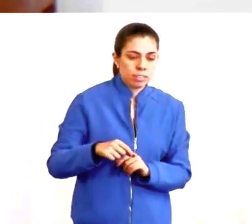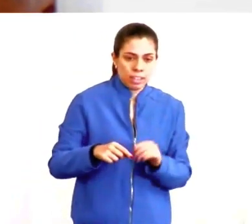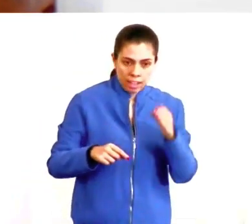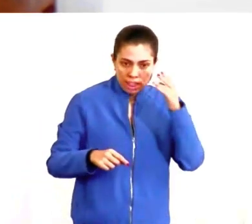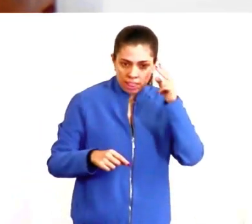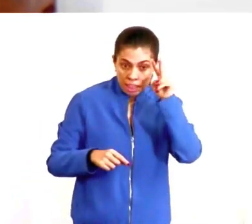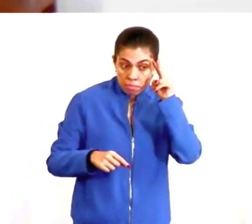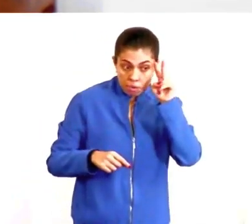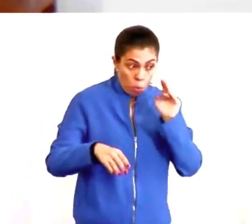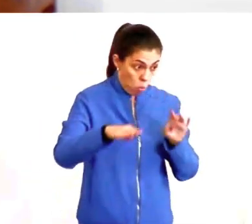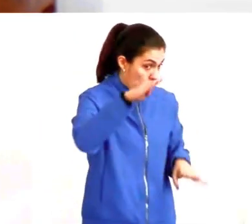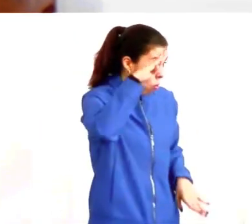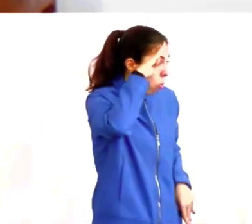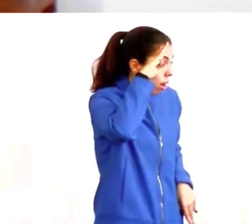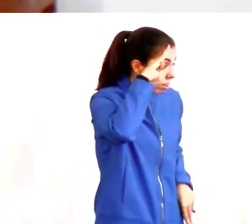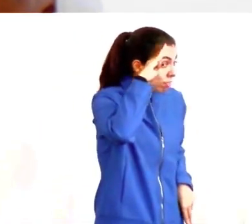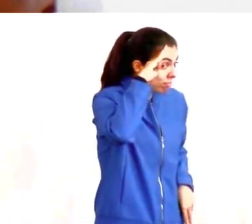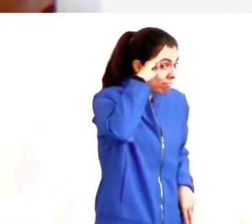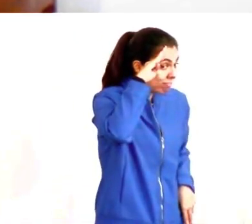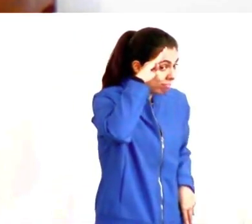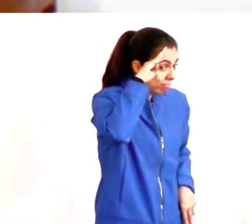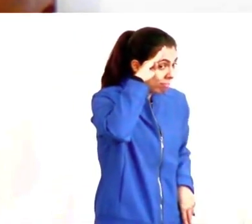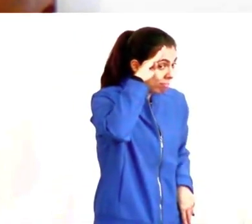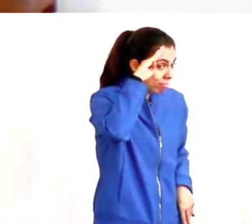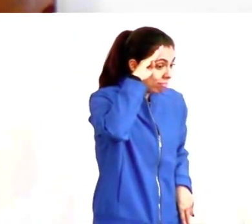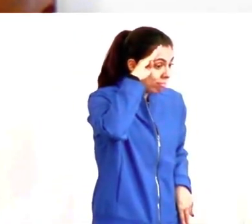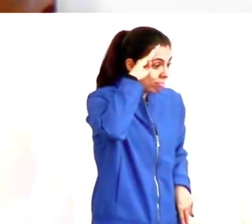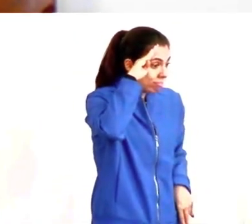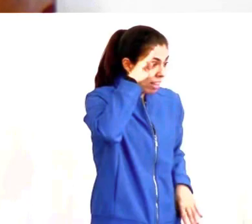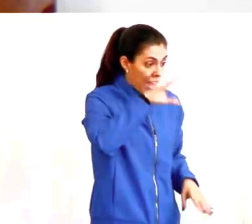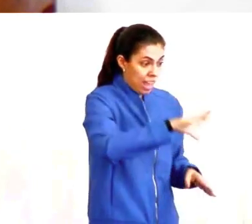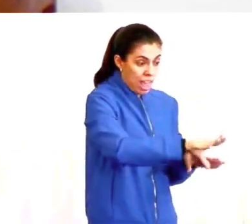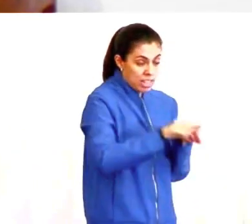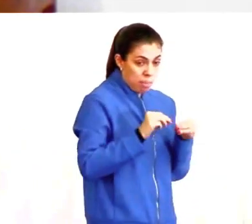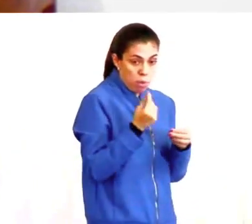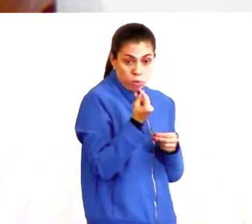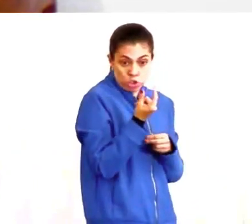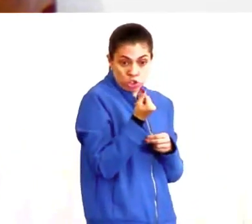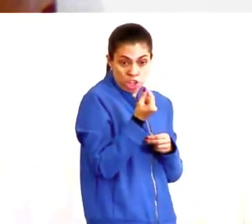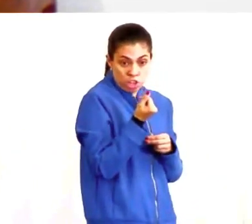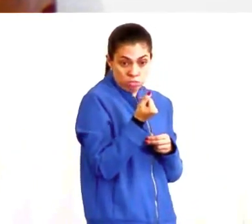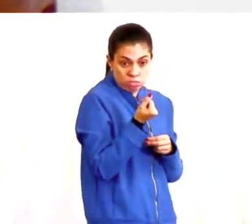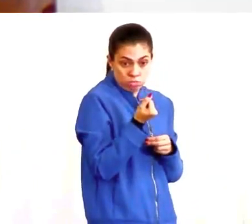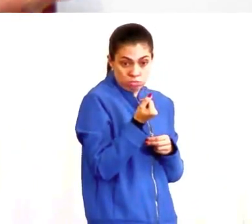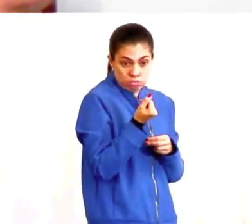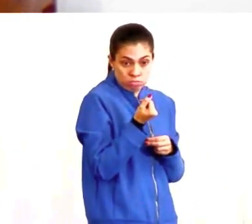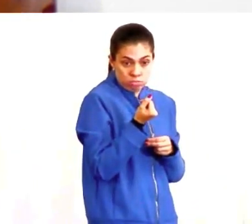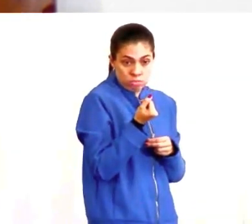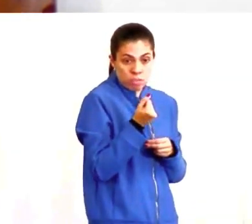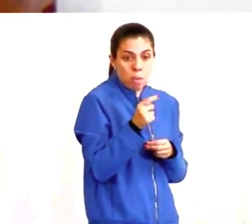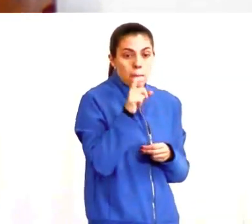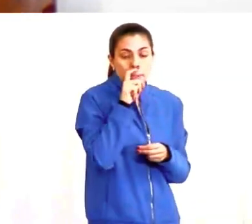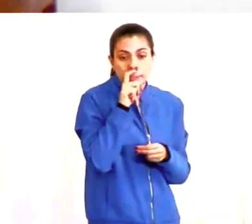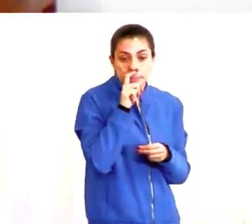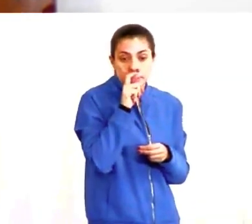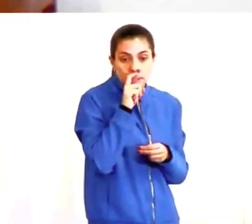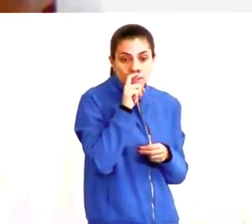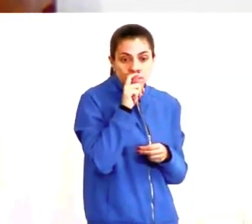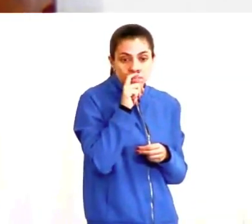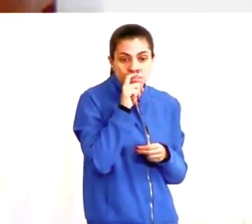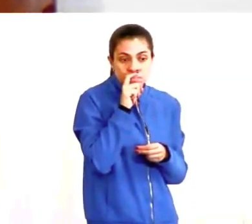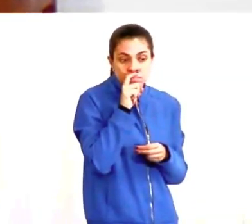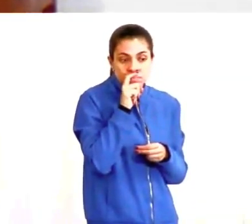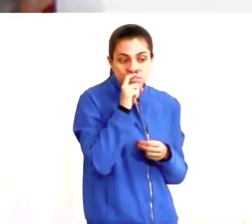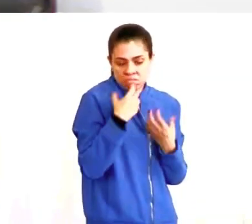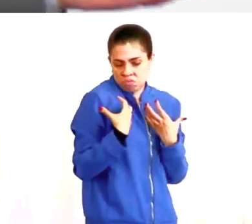guardas. São todos aqueles que não conseguem contemplar algo que vai além dos seus olhos. São aqueles que têm seus grandes líderes